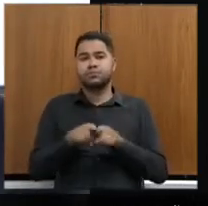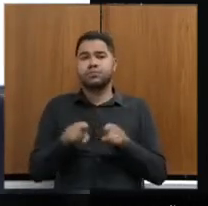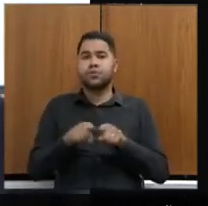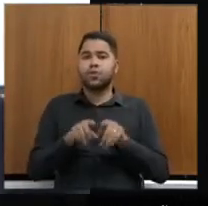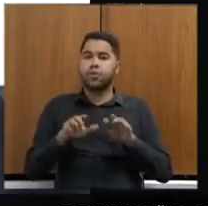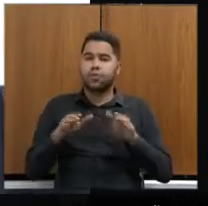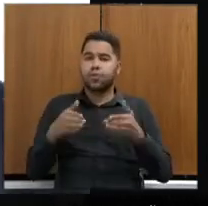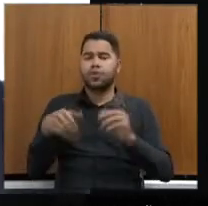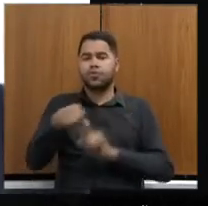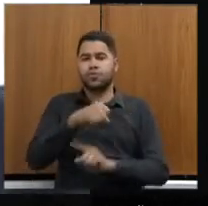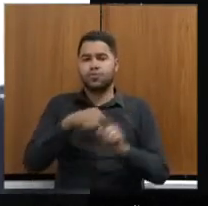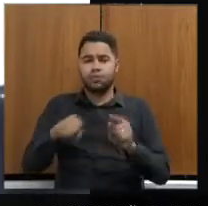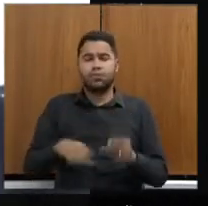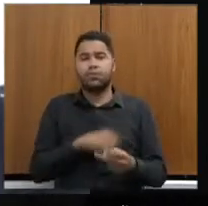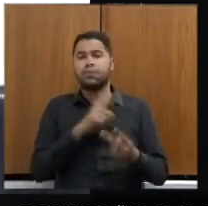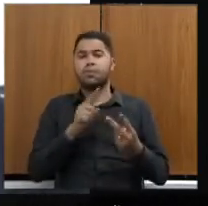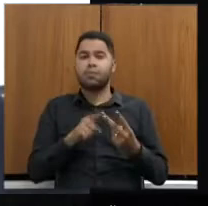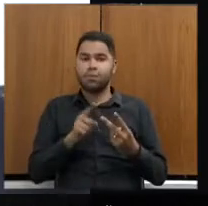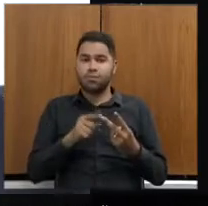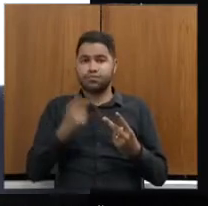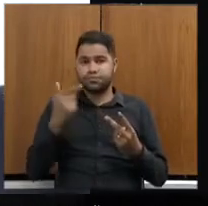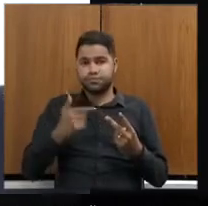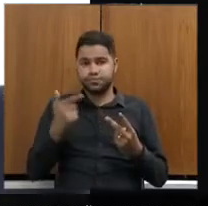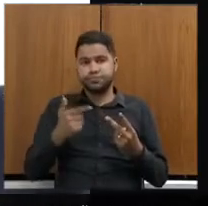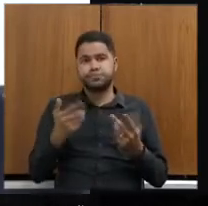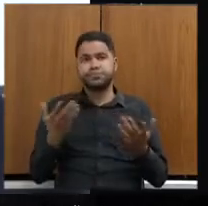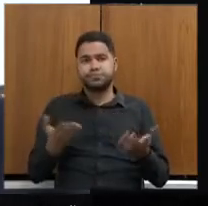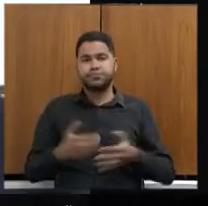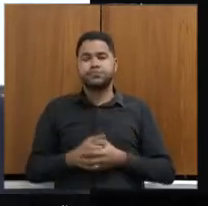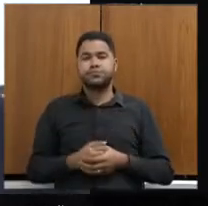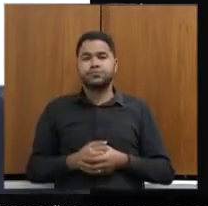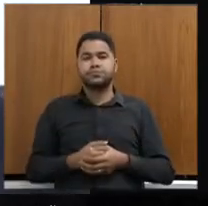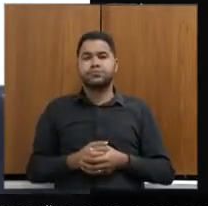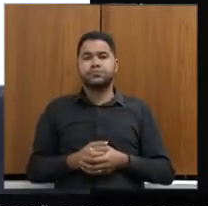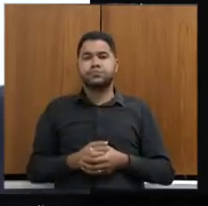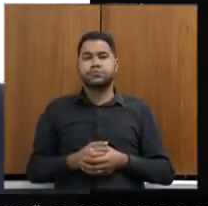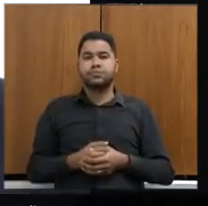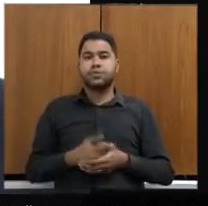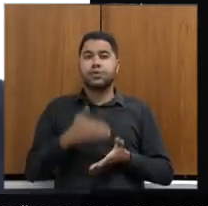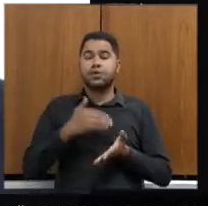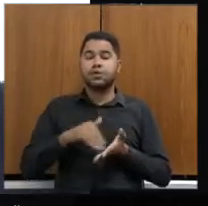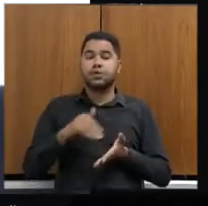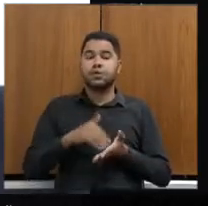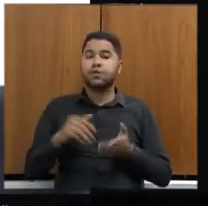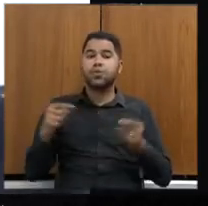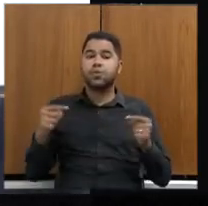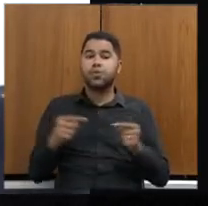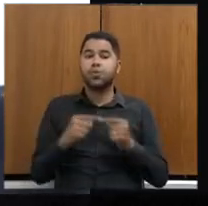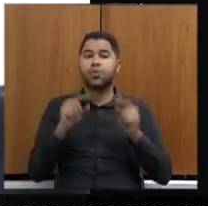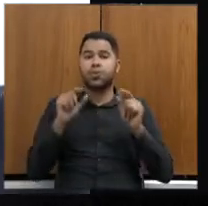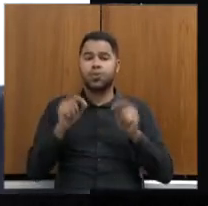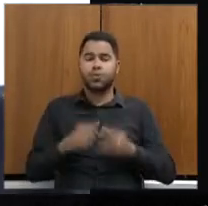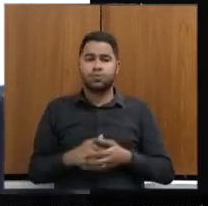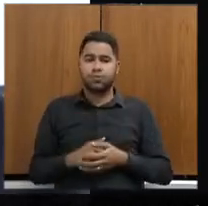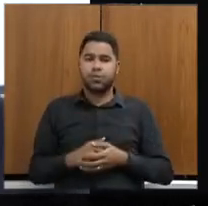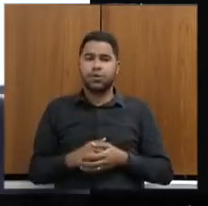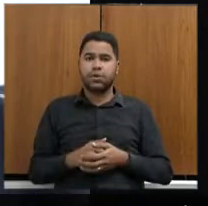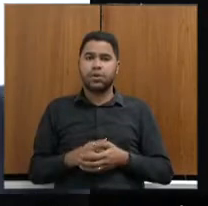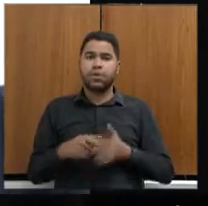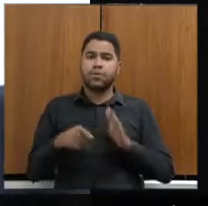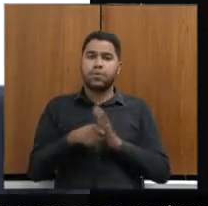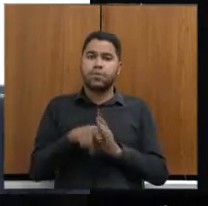social o segundo. Meu carro no meu caso secretário é com relação à resolução